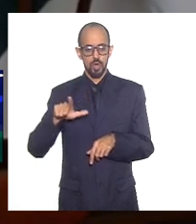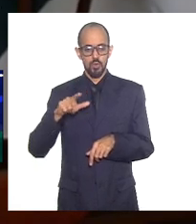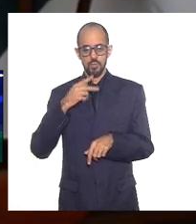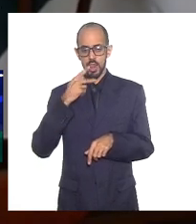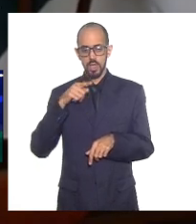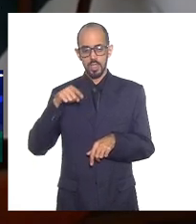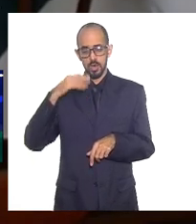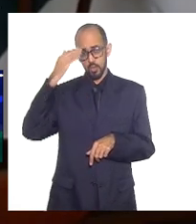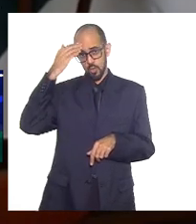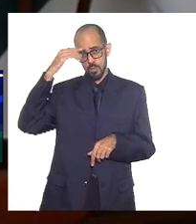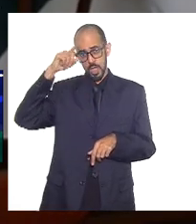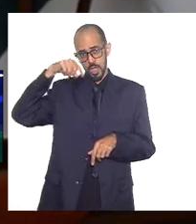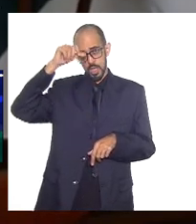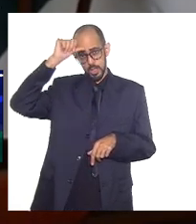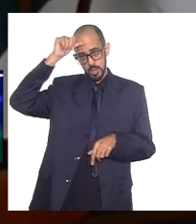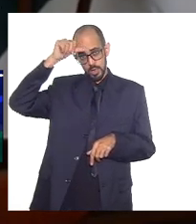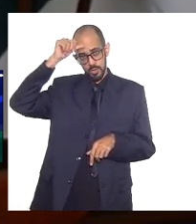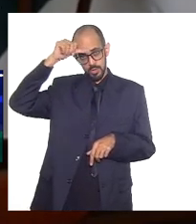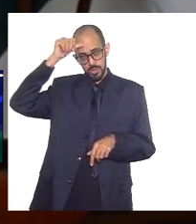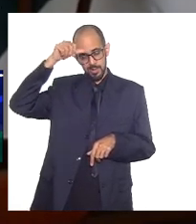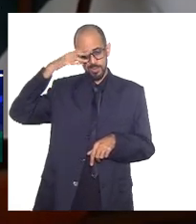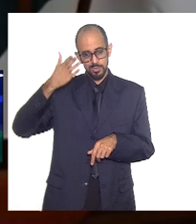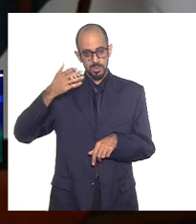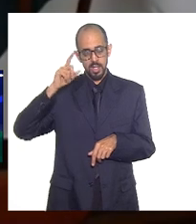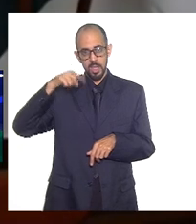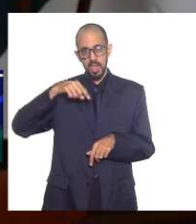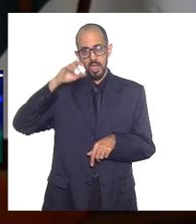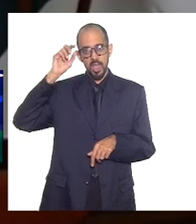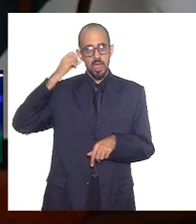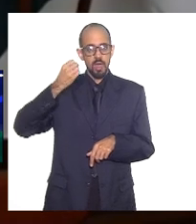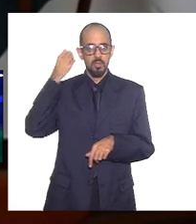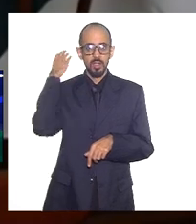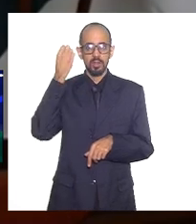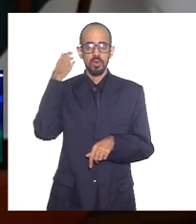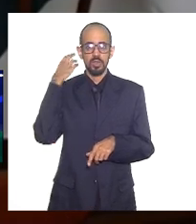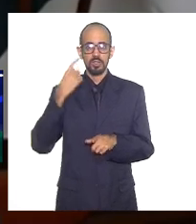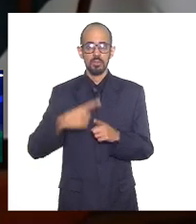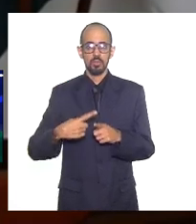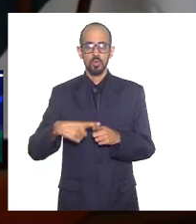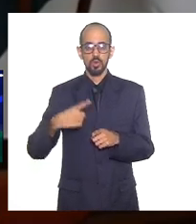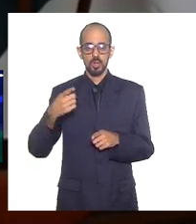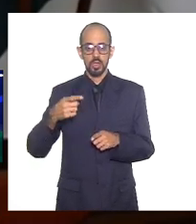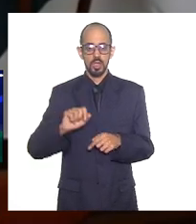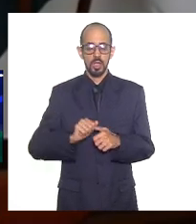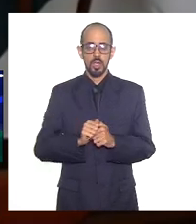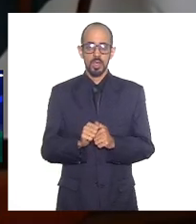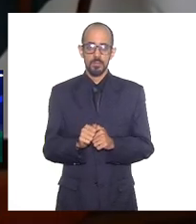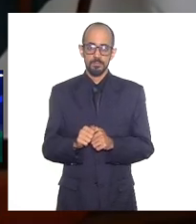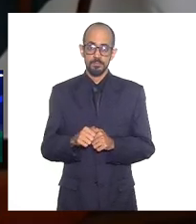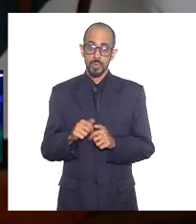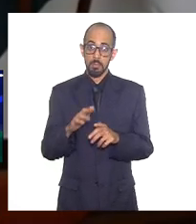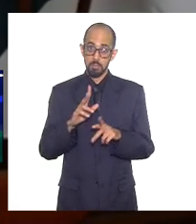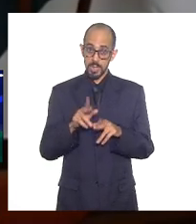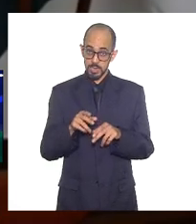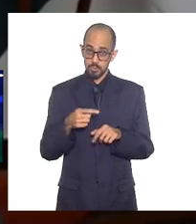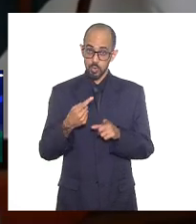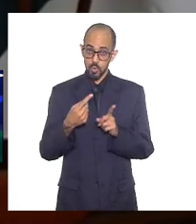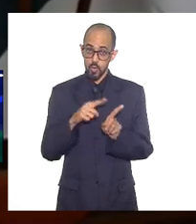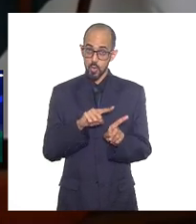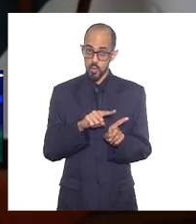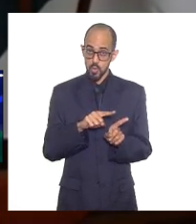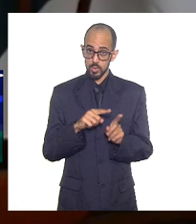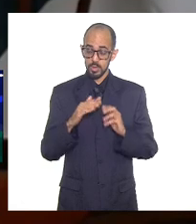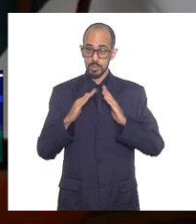Cláudio Castro, que é, olha, é uma ignorância absurda. Para ter uma ideia, mesmo contra essa casa, porque